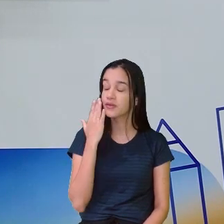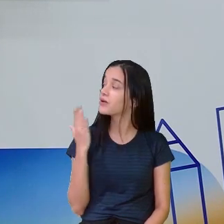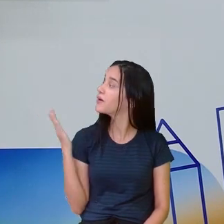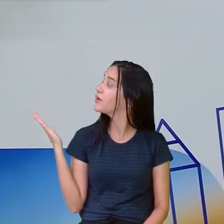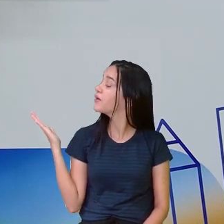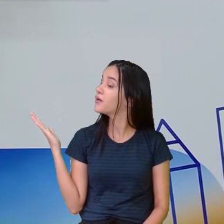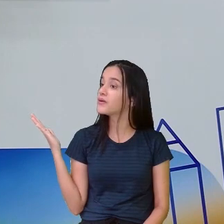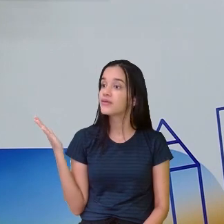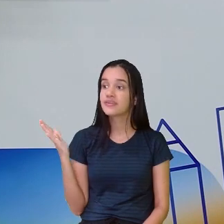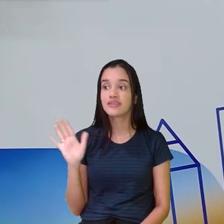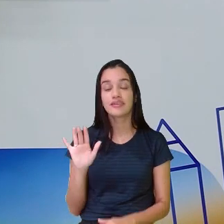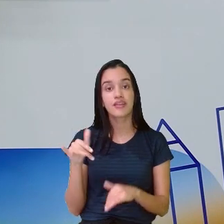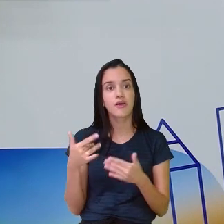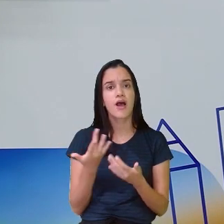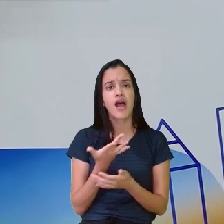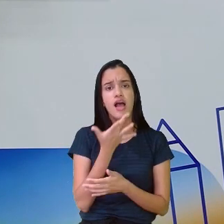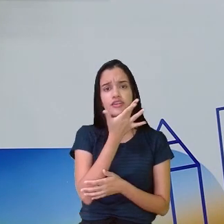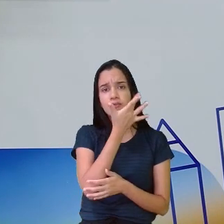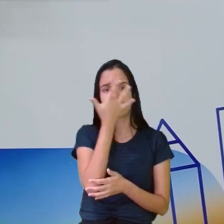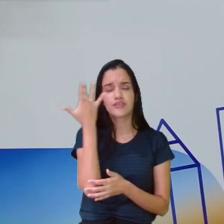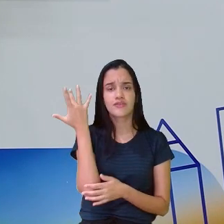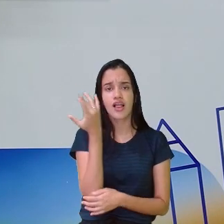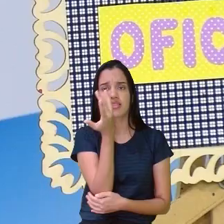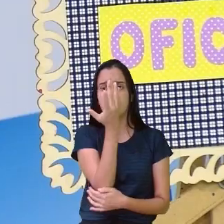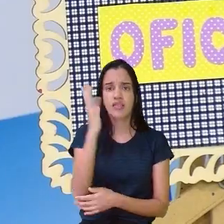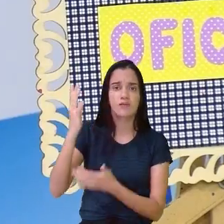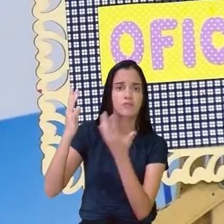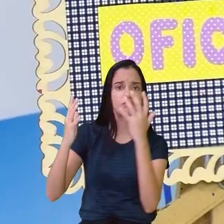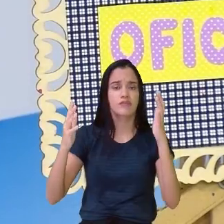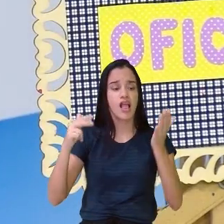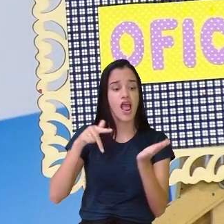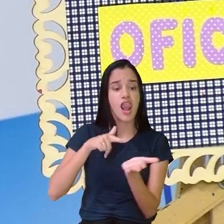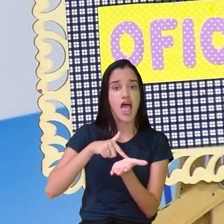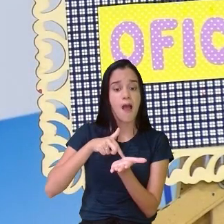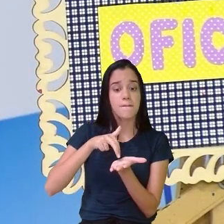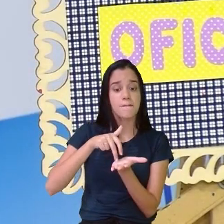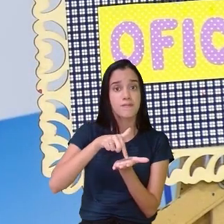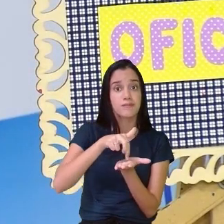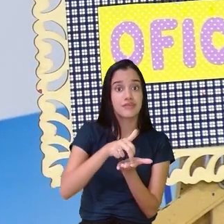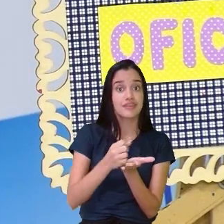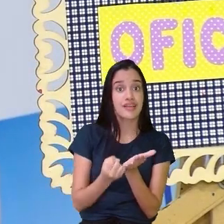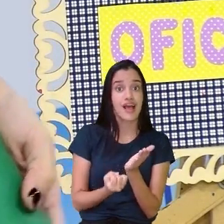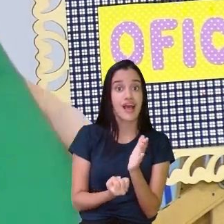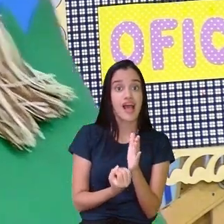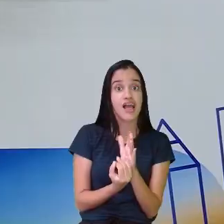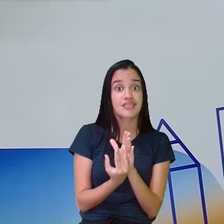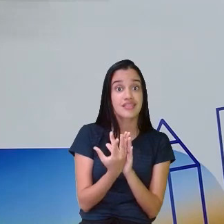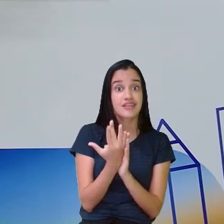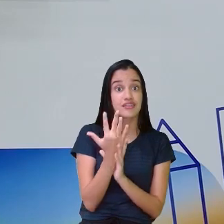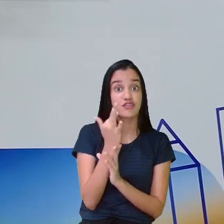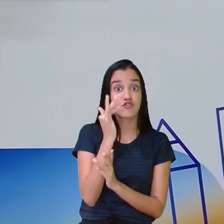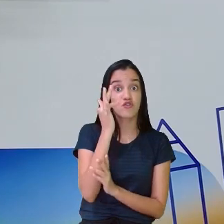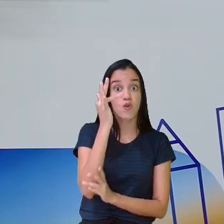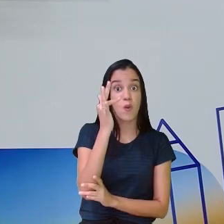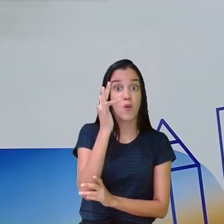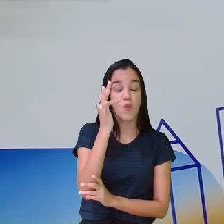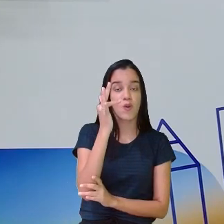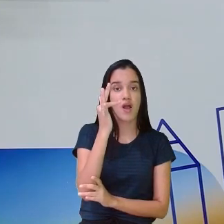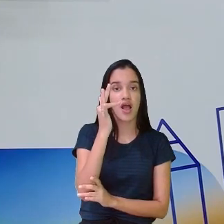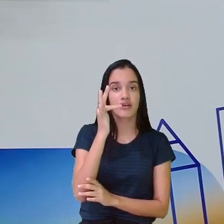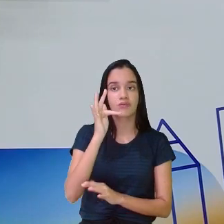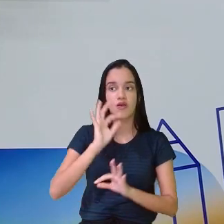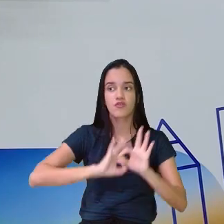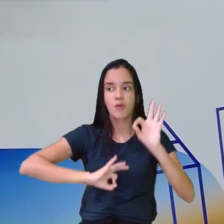Olha, como dizem que na mata, o lugar onde ela pisa, nascem flores, então eu vou colar essas flores aqui que eu